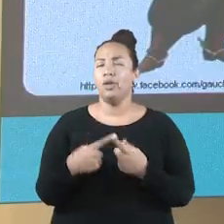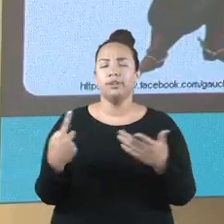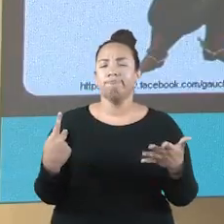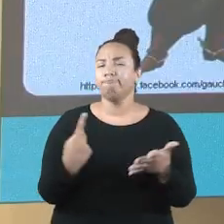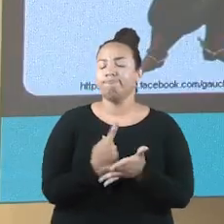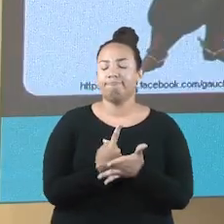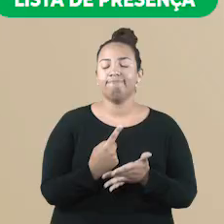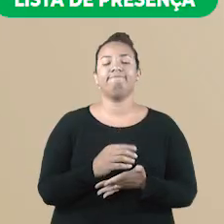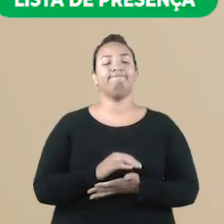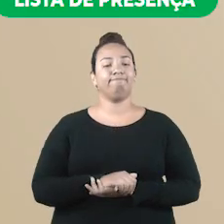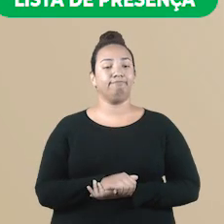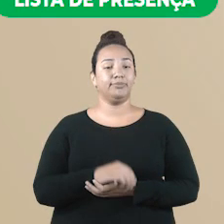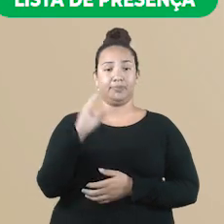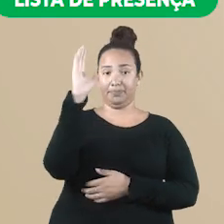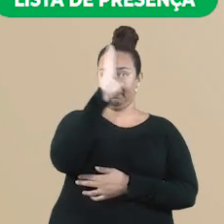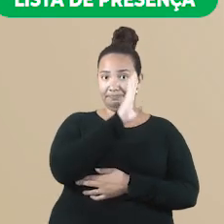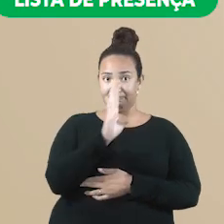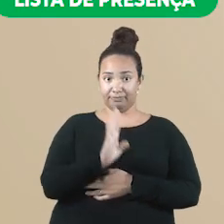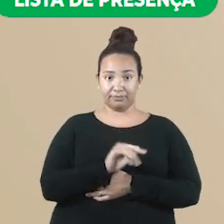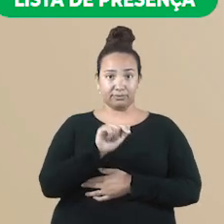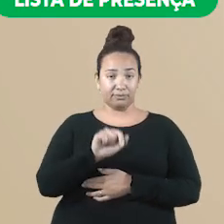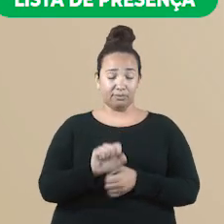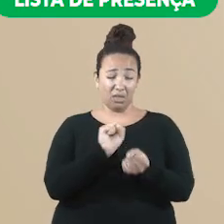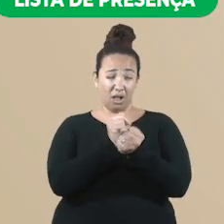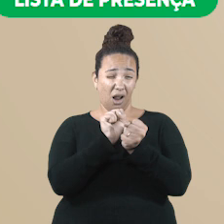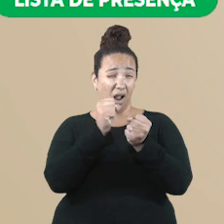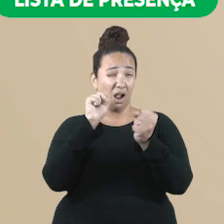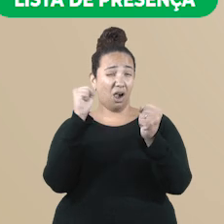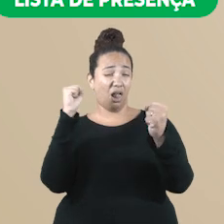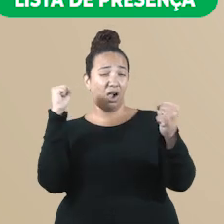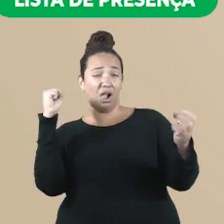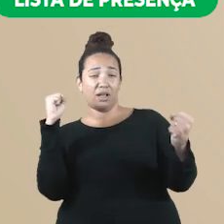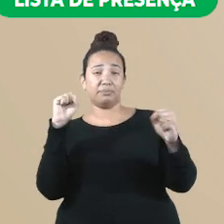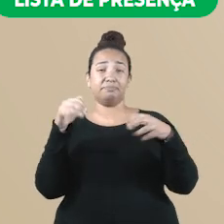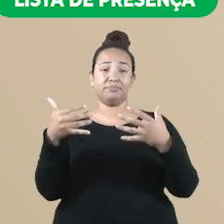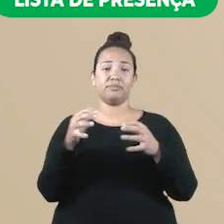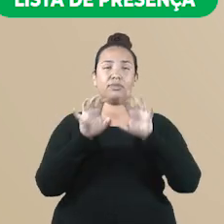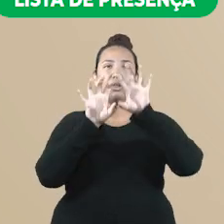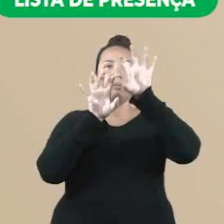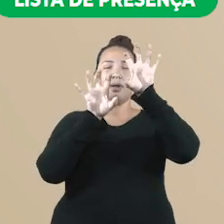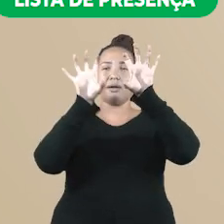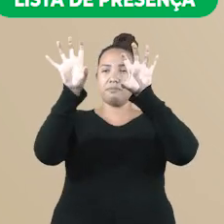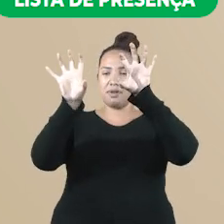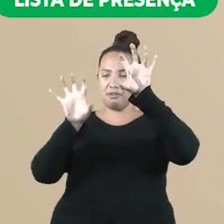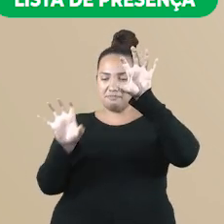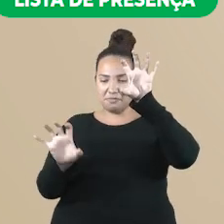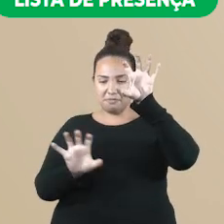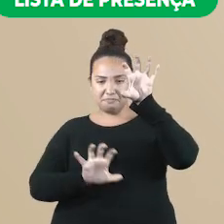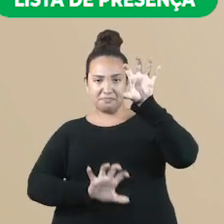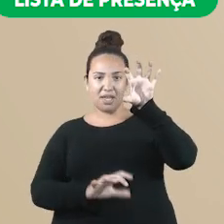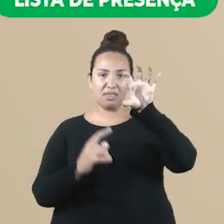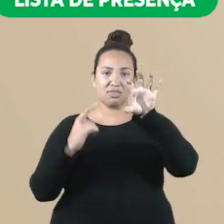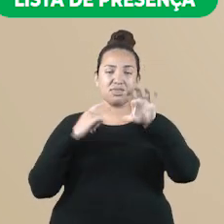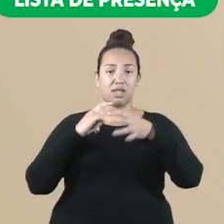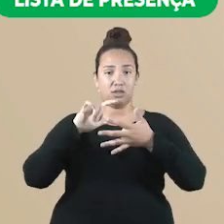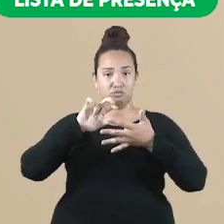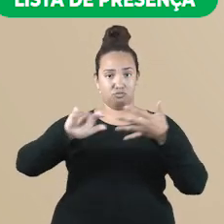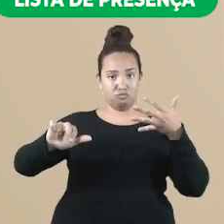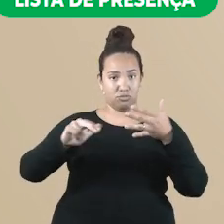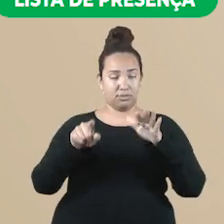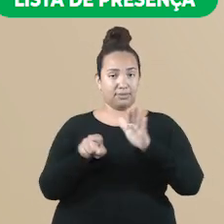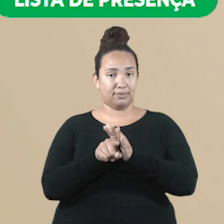isso acontece? O Brasil é um país muito grande, fazendo com que cada região tenha um sotaque e